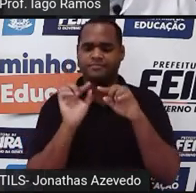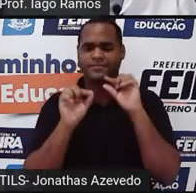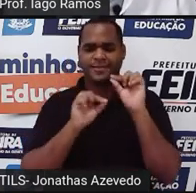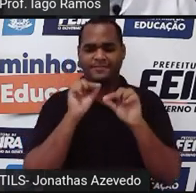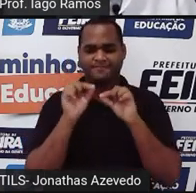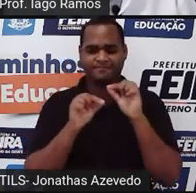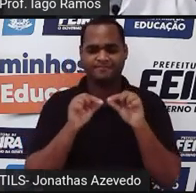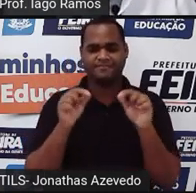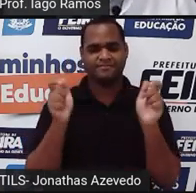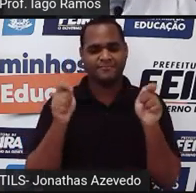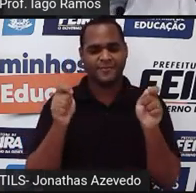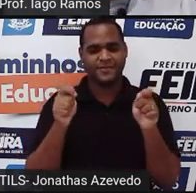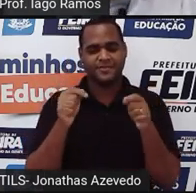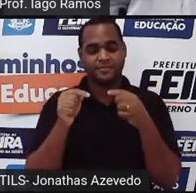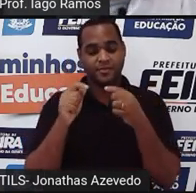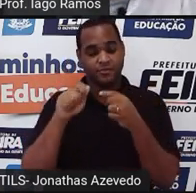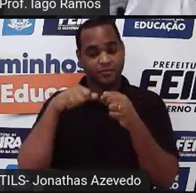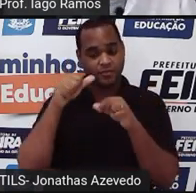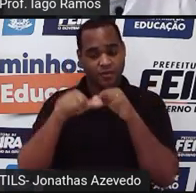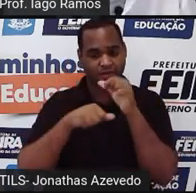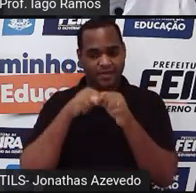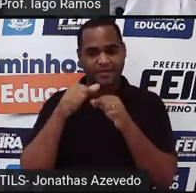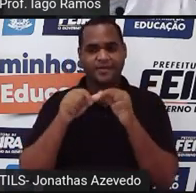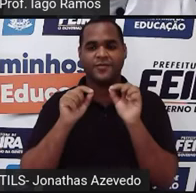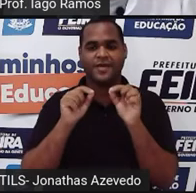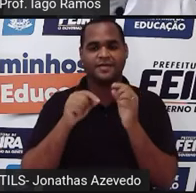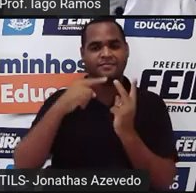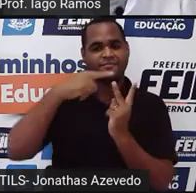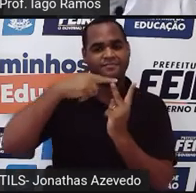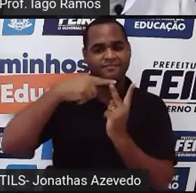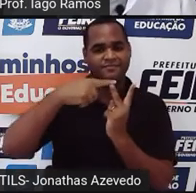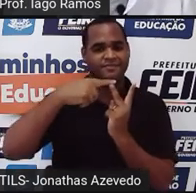isso vai ter que virar uma raiz certo